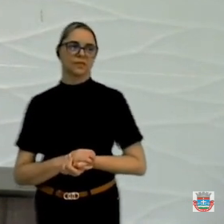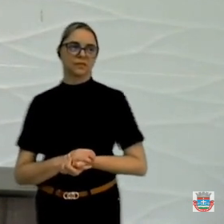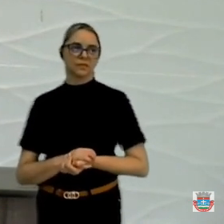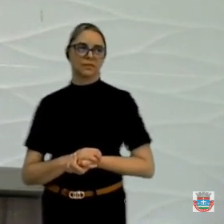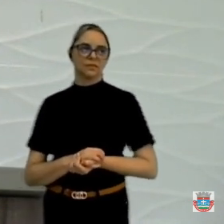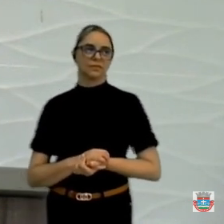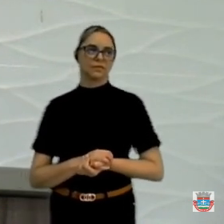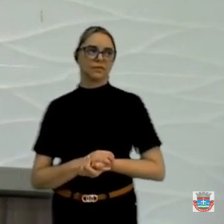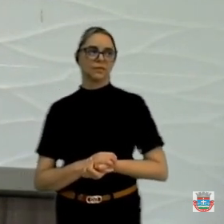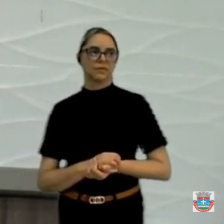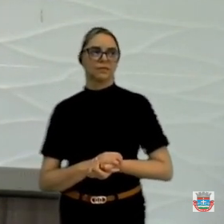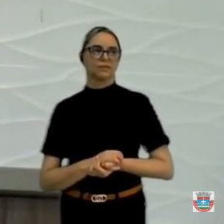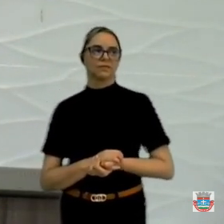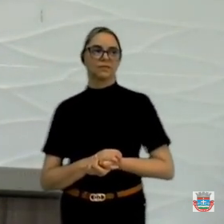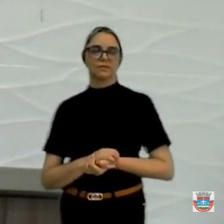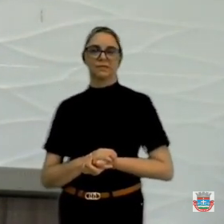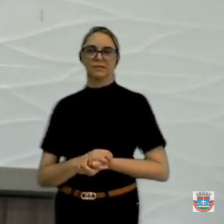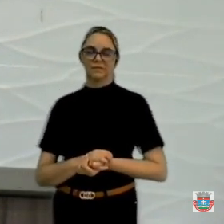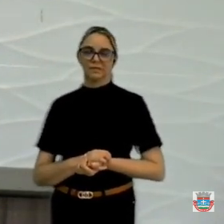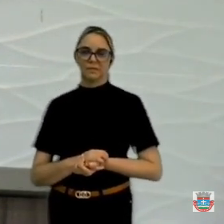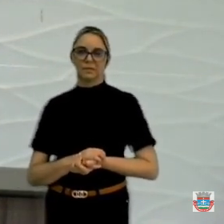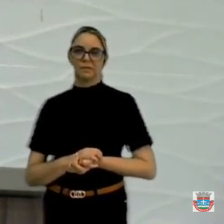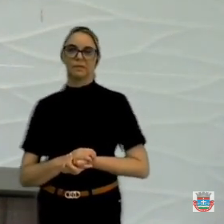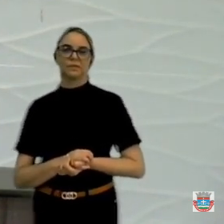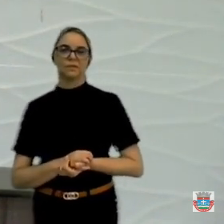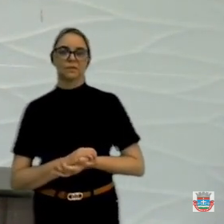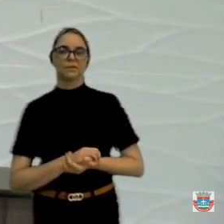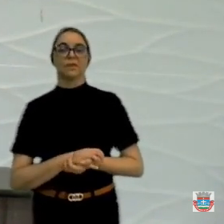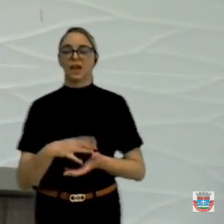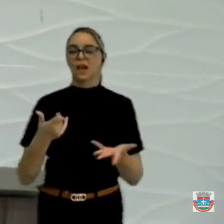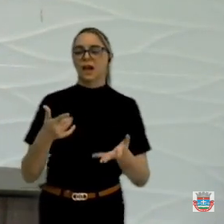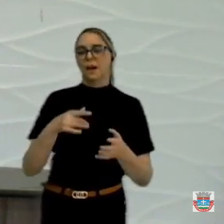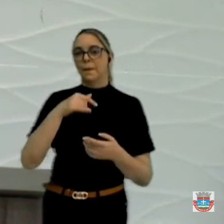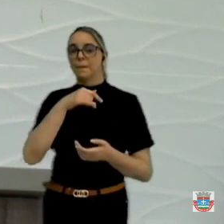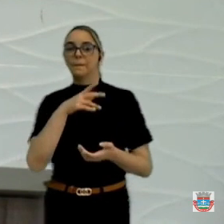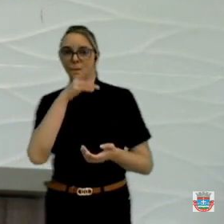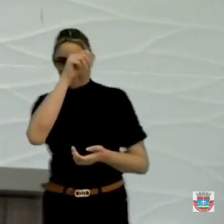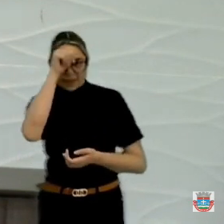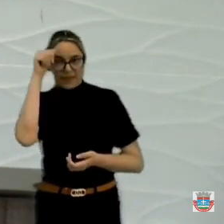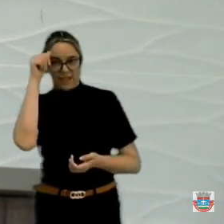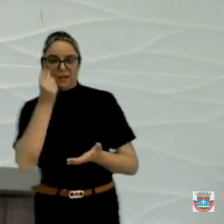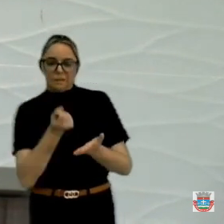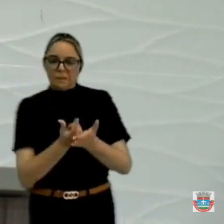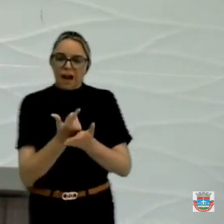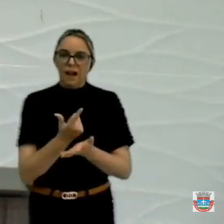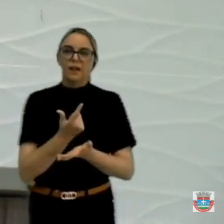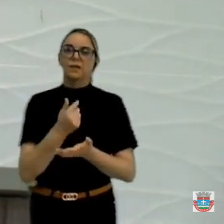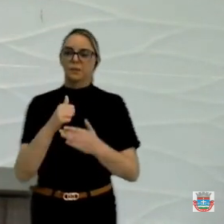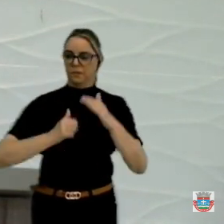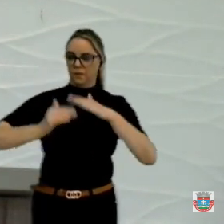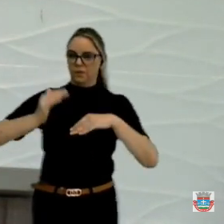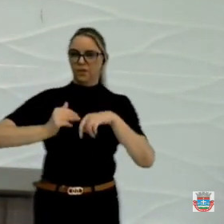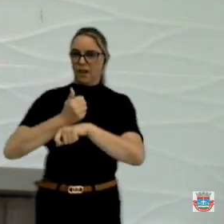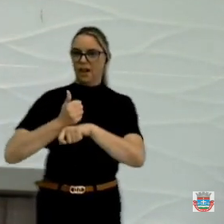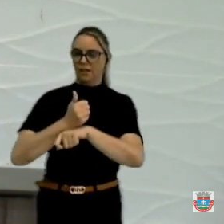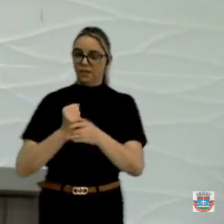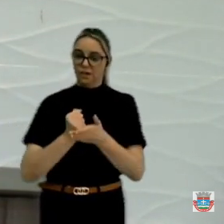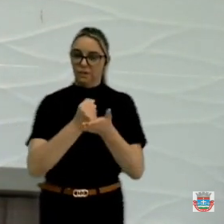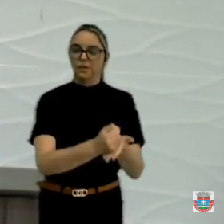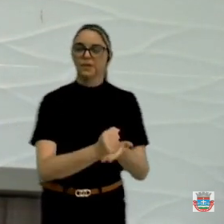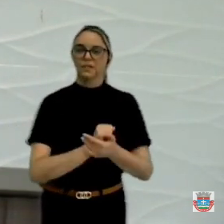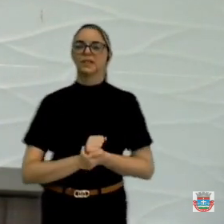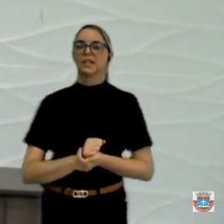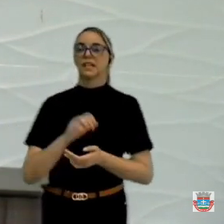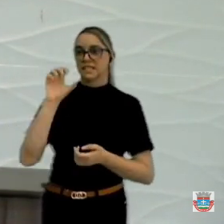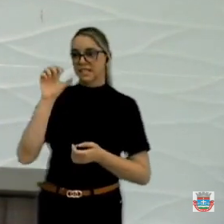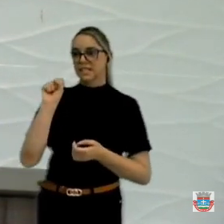Ah, vai pagar, com fé em Deus, pode ter certeza. Pode ficar tranquilo que vai pagar. A Selma